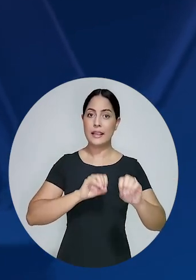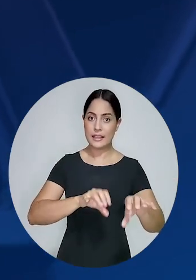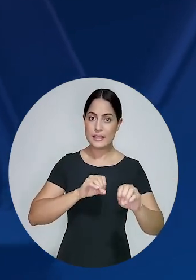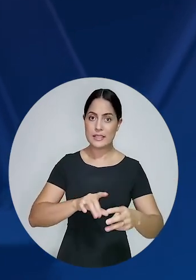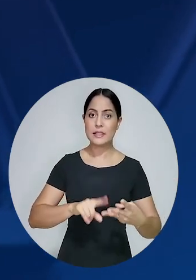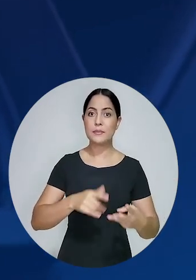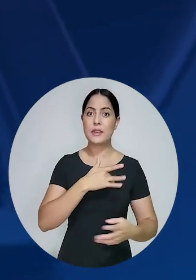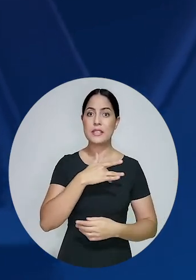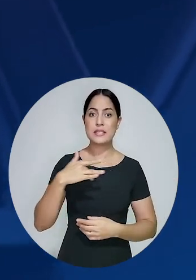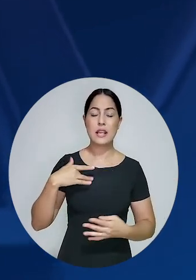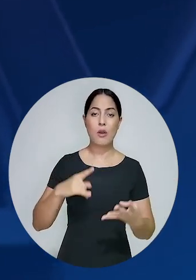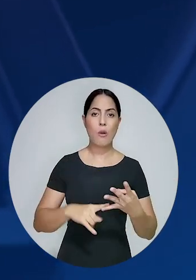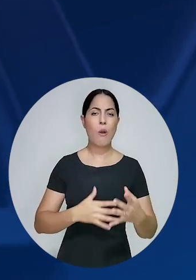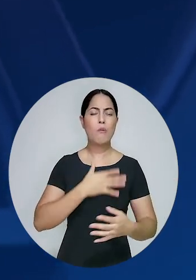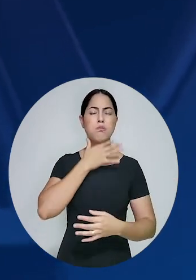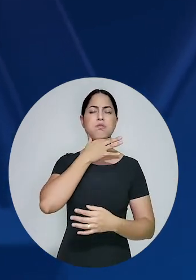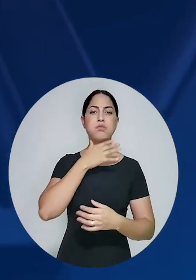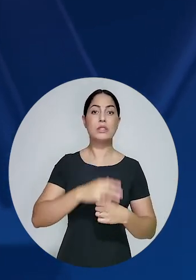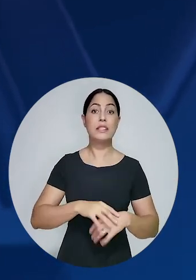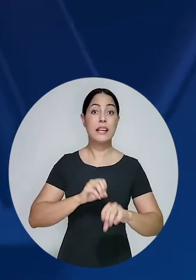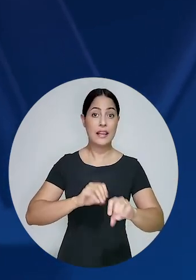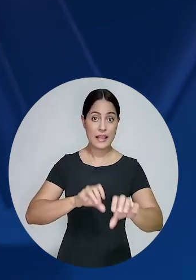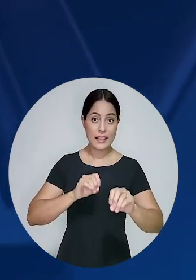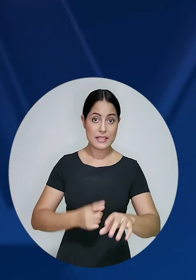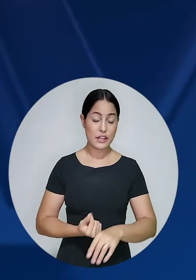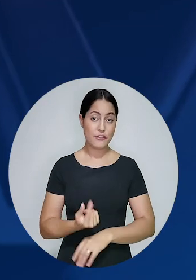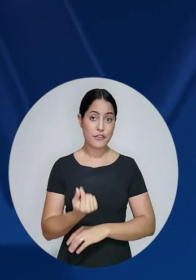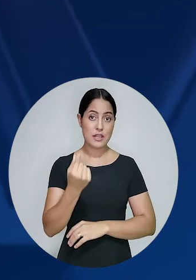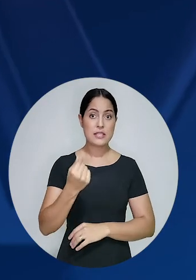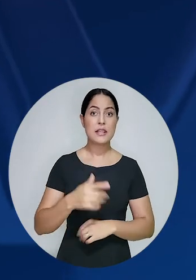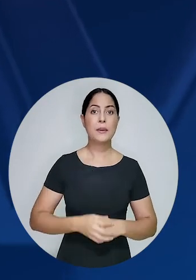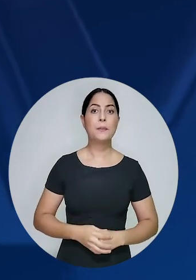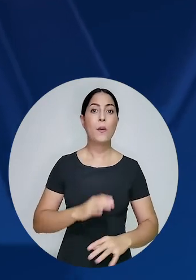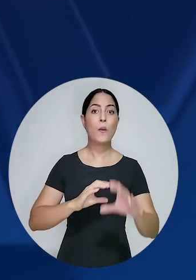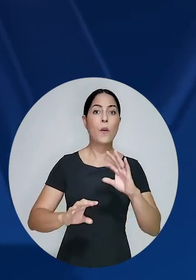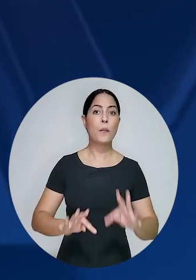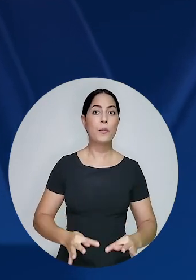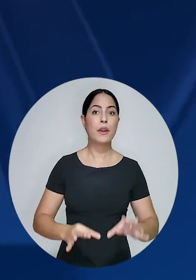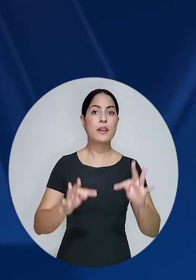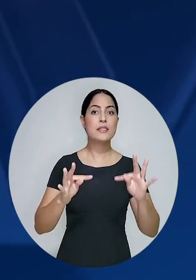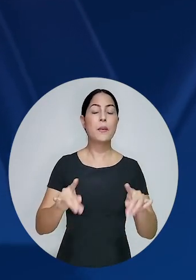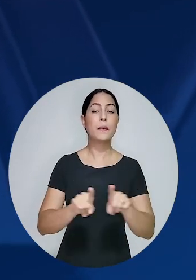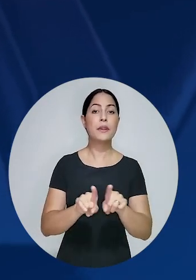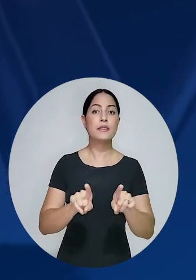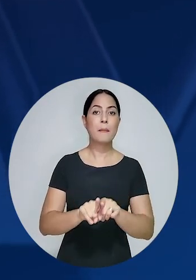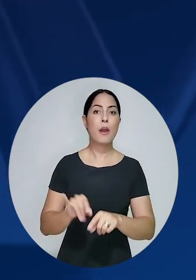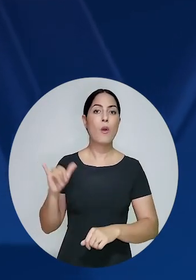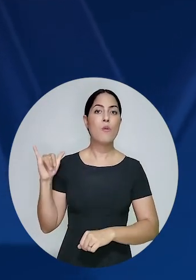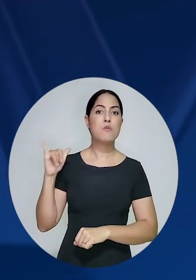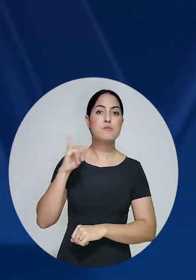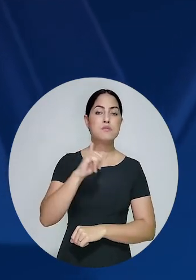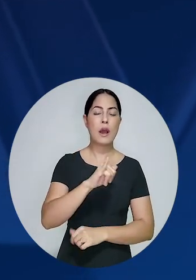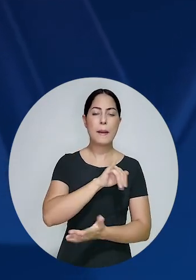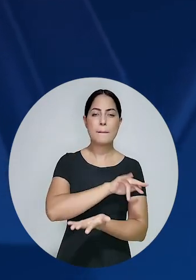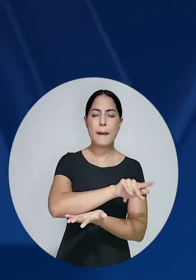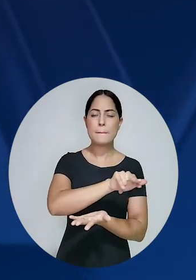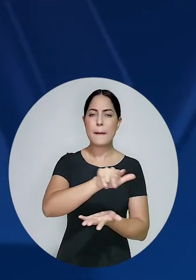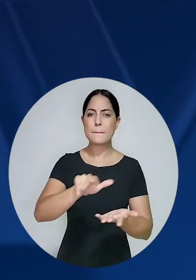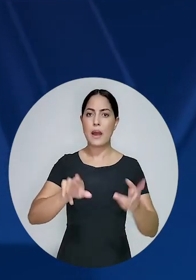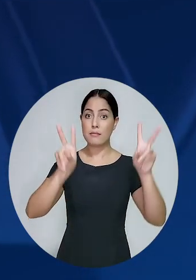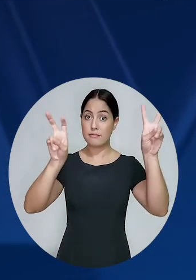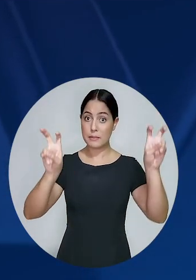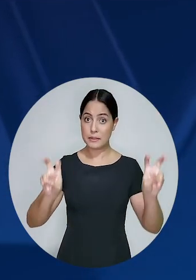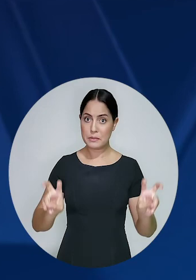saúde suplementar, superendividamento, educação financeira, telecomunicações e transporte aéreo.